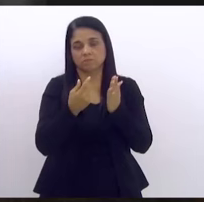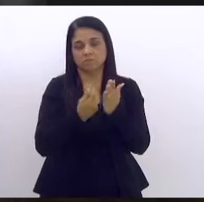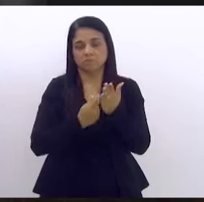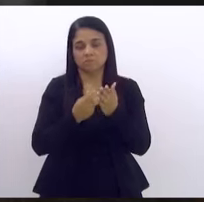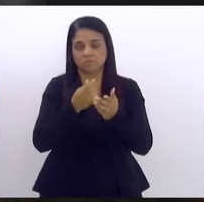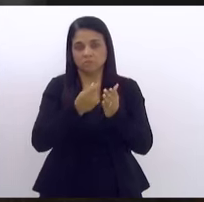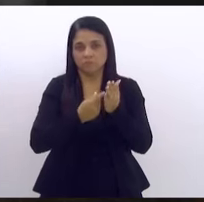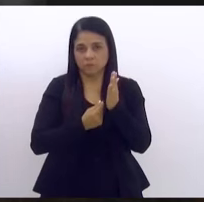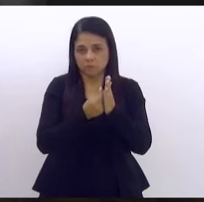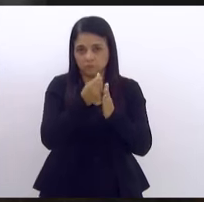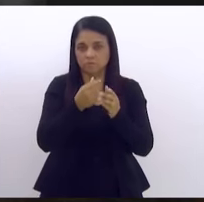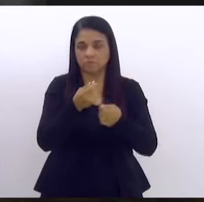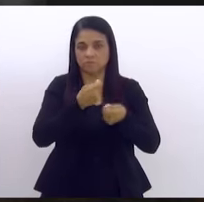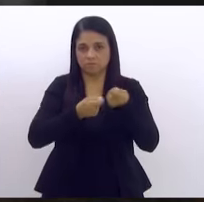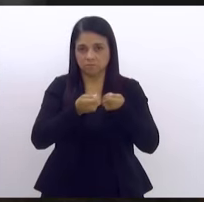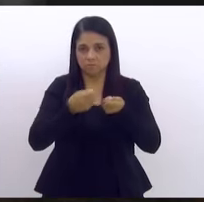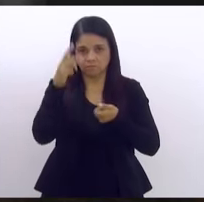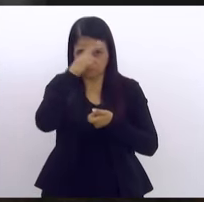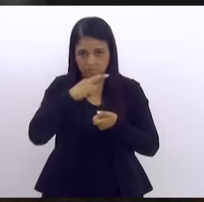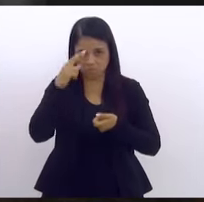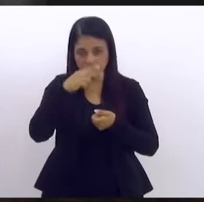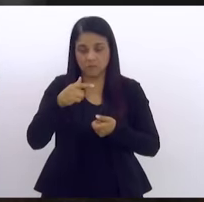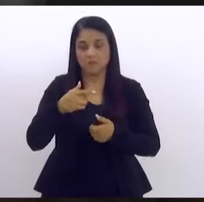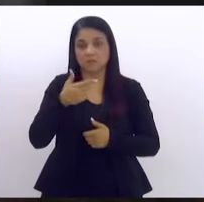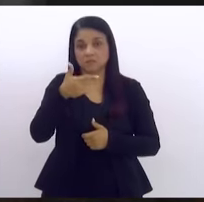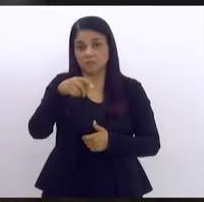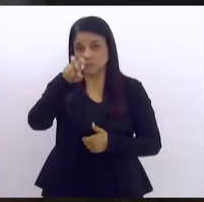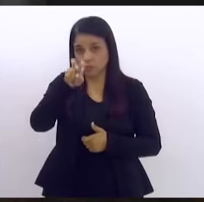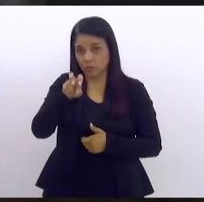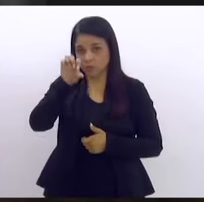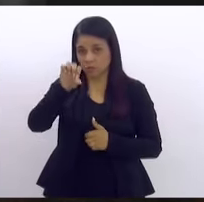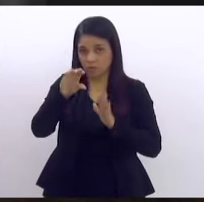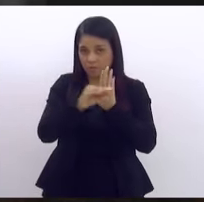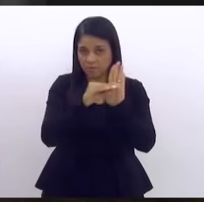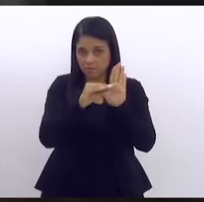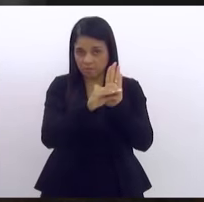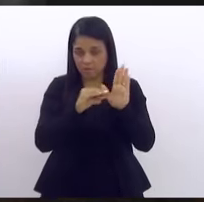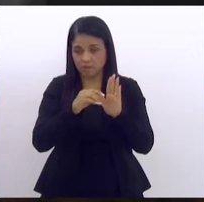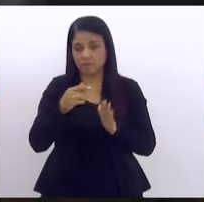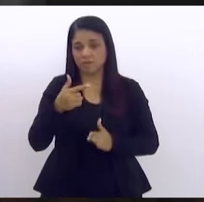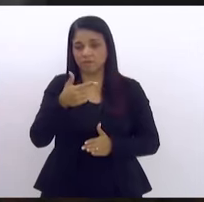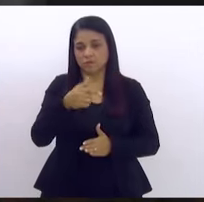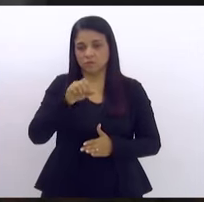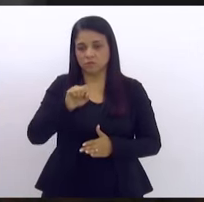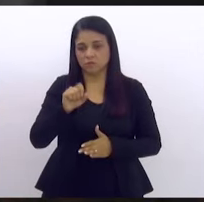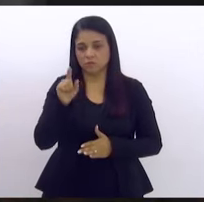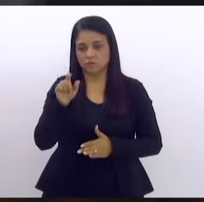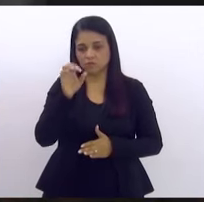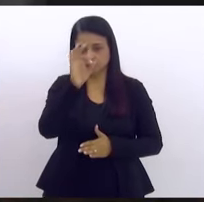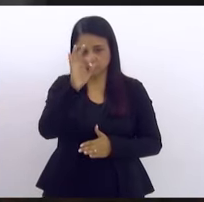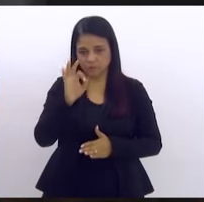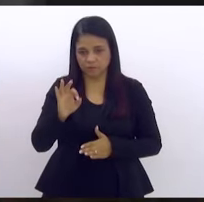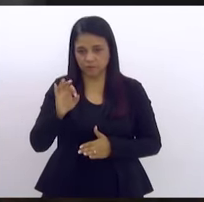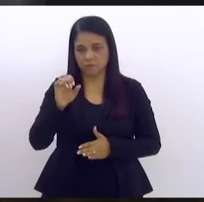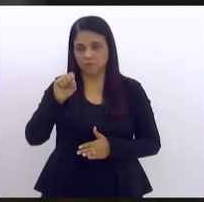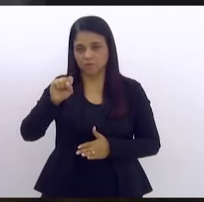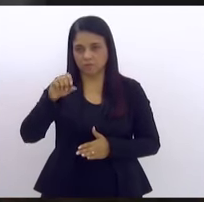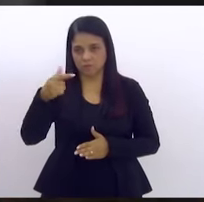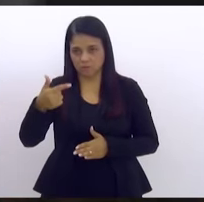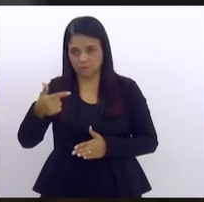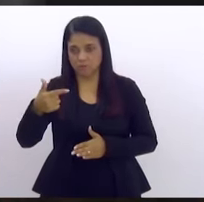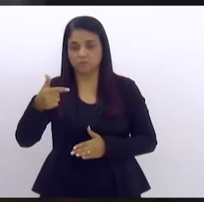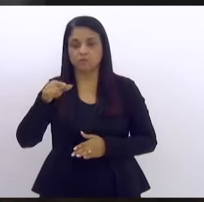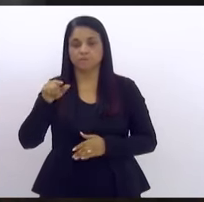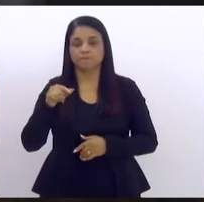Controle, favorável às 59 emendas, equivalente a 28,82%, favorável, com subemendas